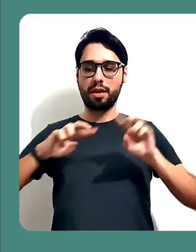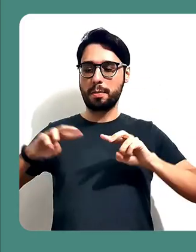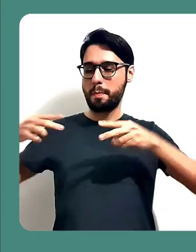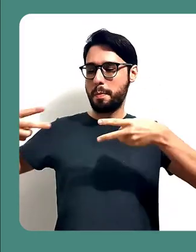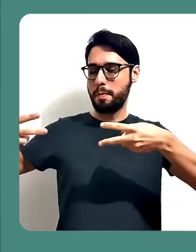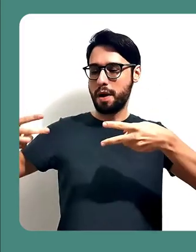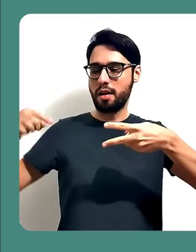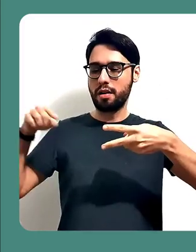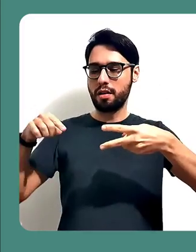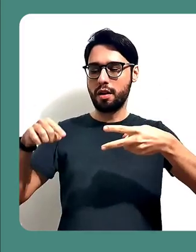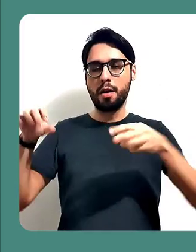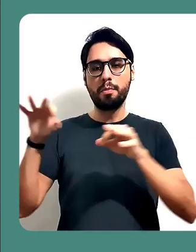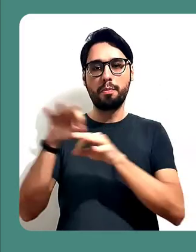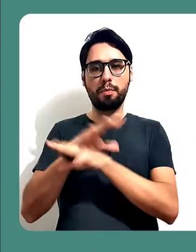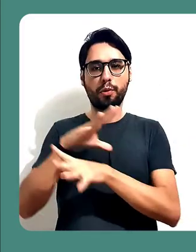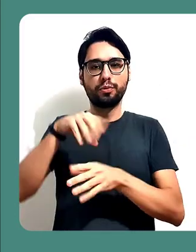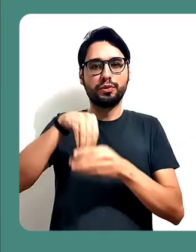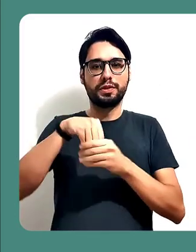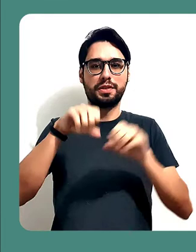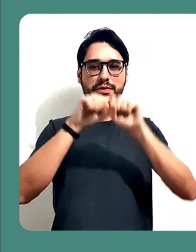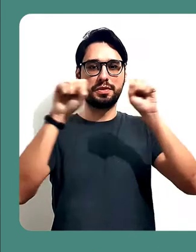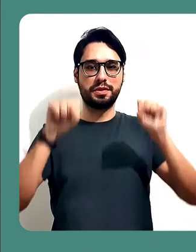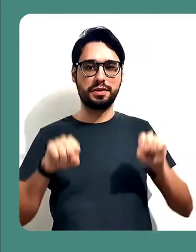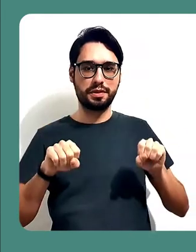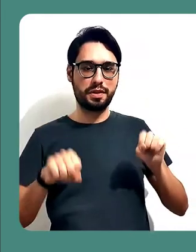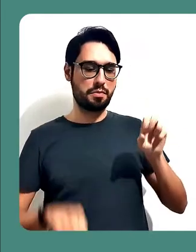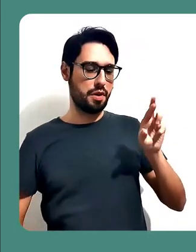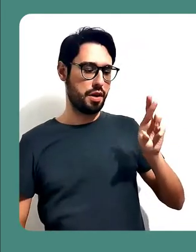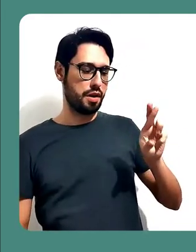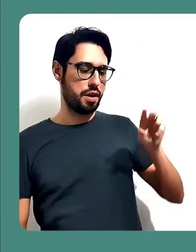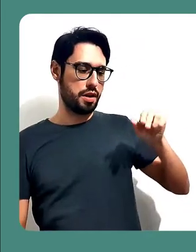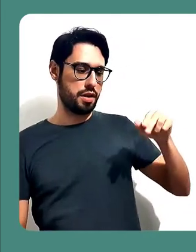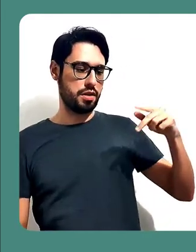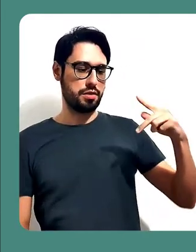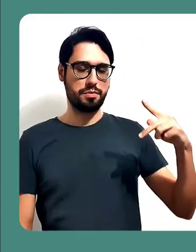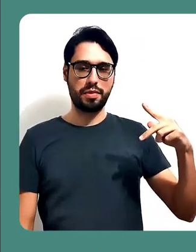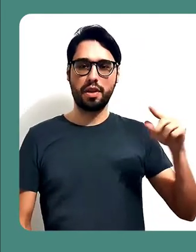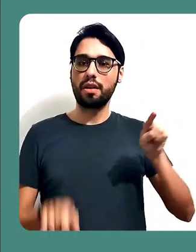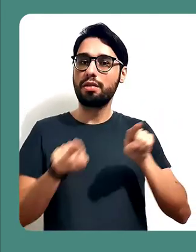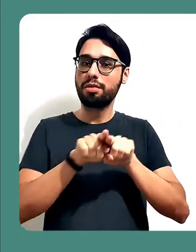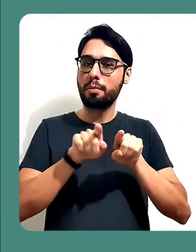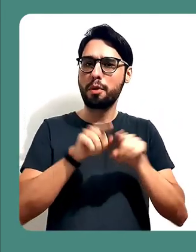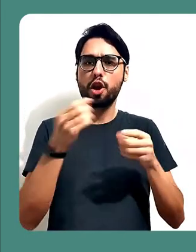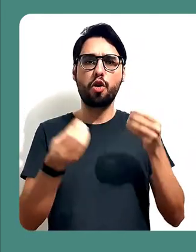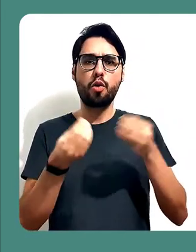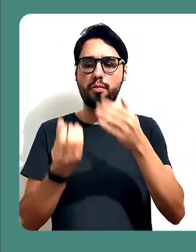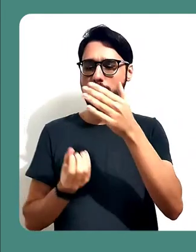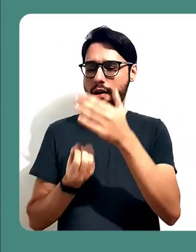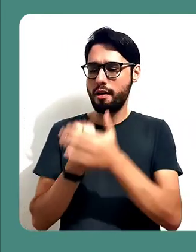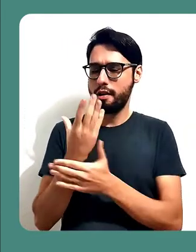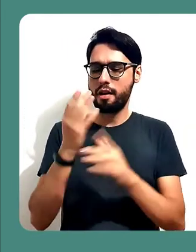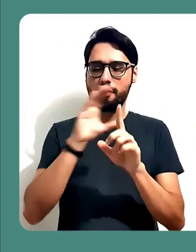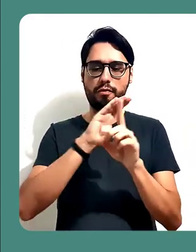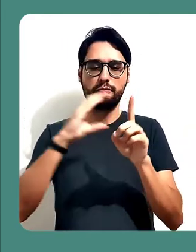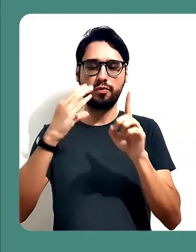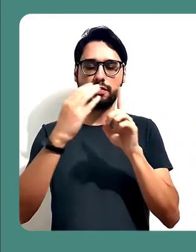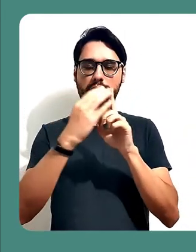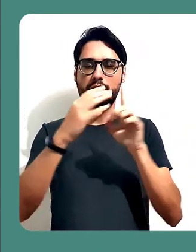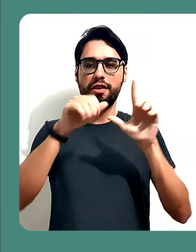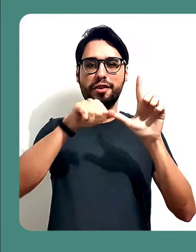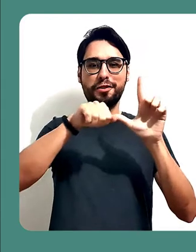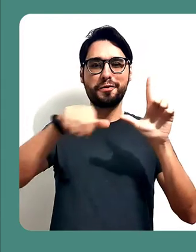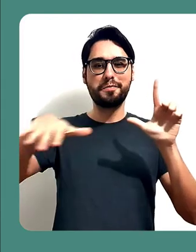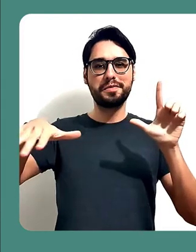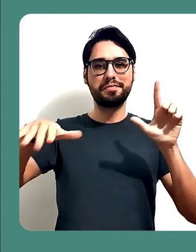pessoal por meio de um endereço que já está pré-configurado no seu perfil na no sistema da conferência web e também como